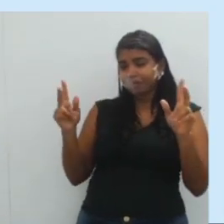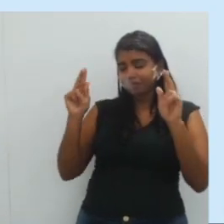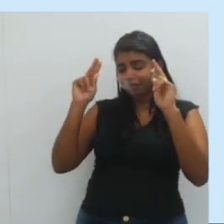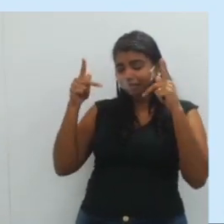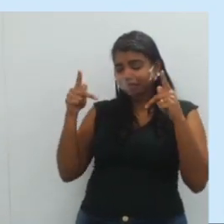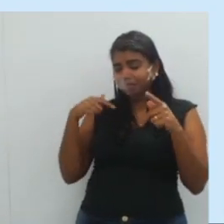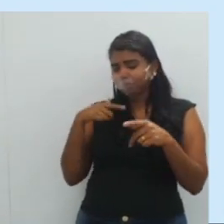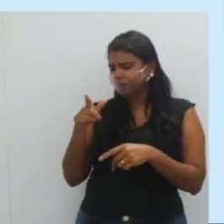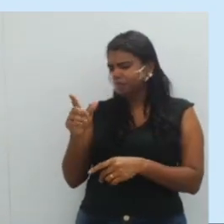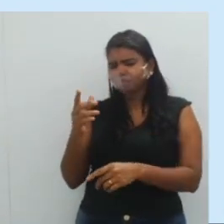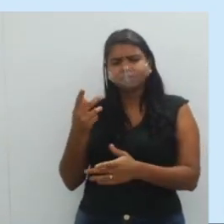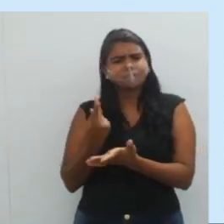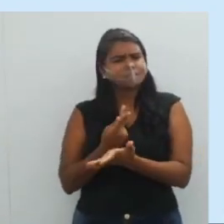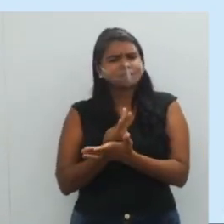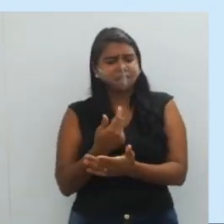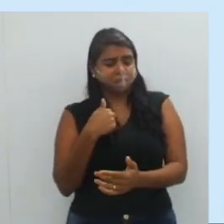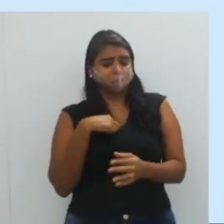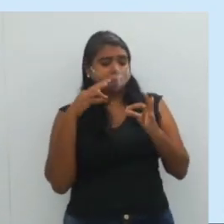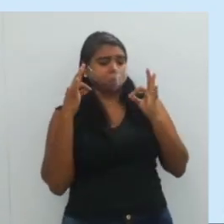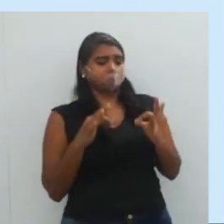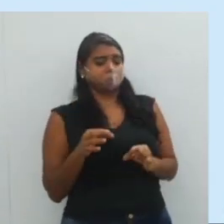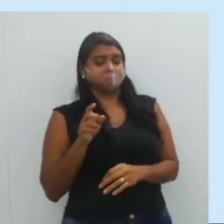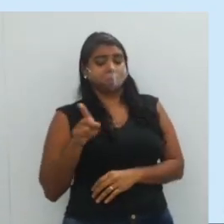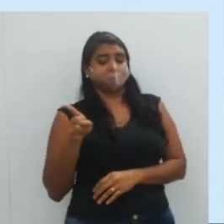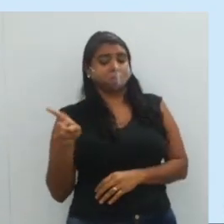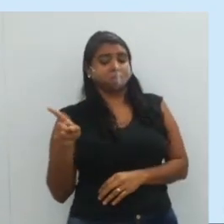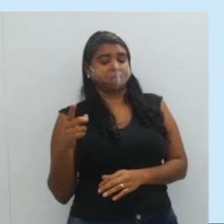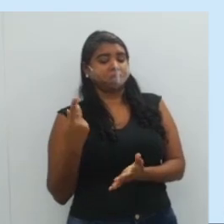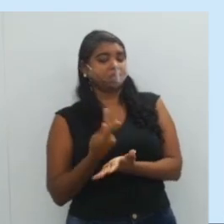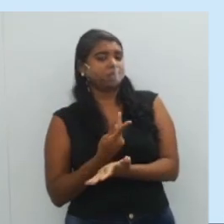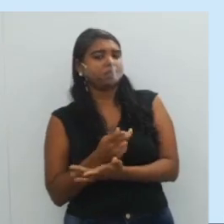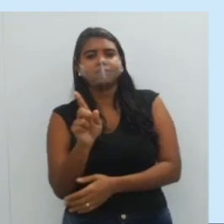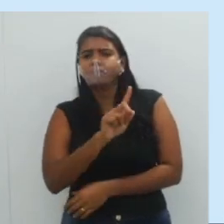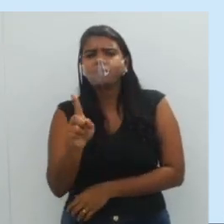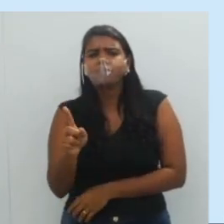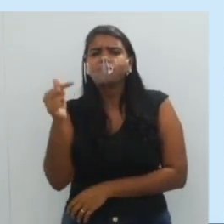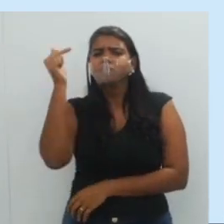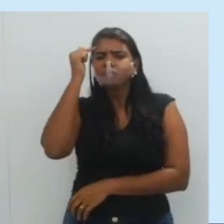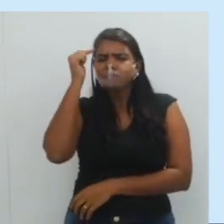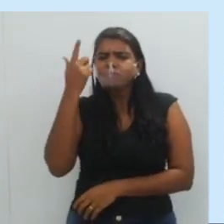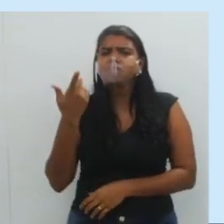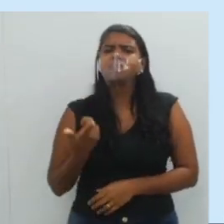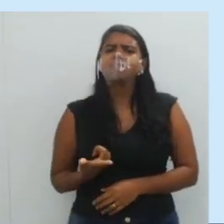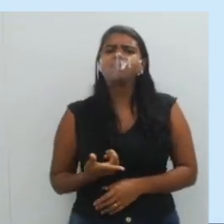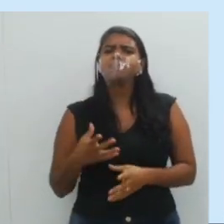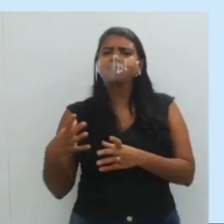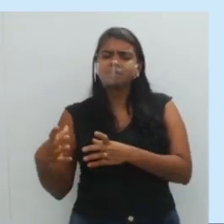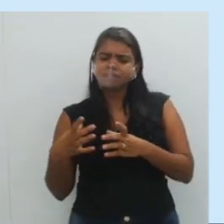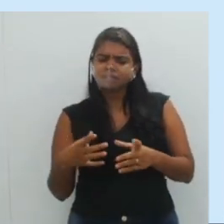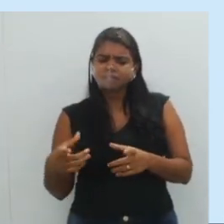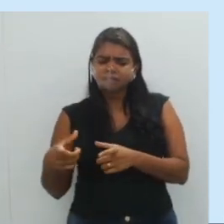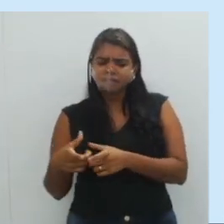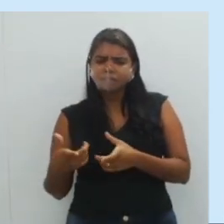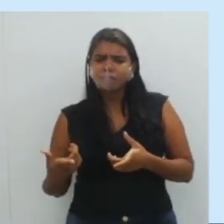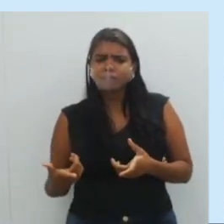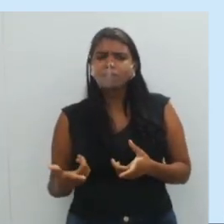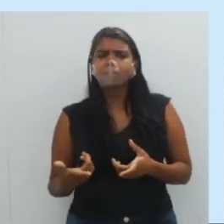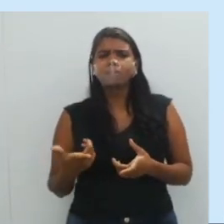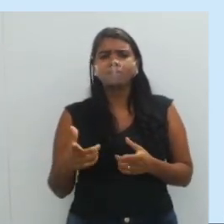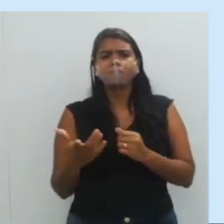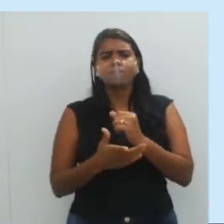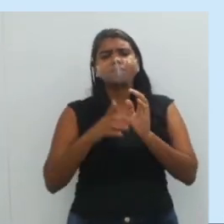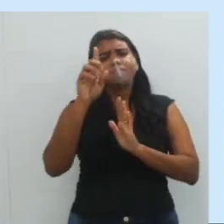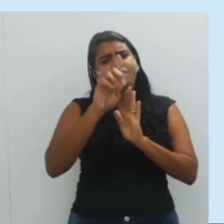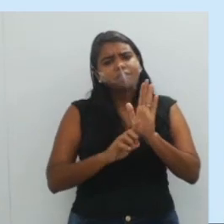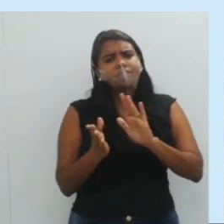diferente de mim, ele não está errado, eu que estou certo, é o outro que está errado. Temos que refletir sobre essa questão. Grupos minoritários,